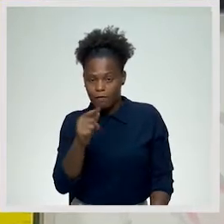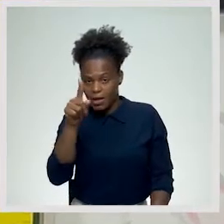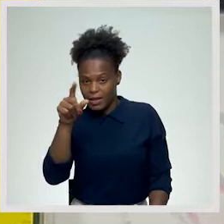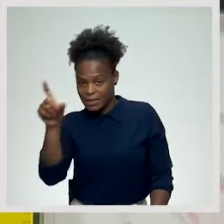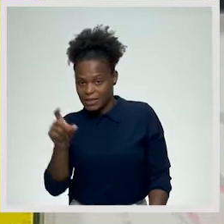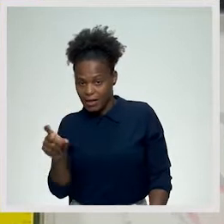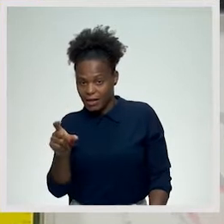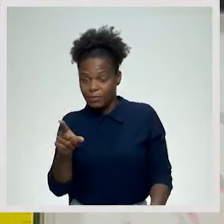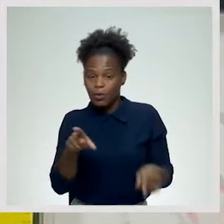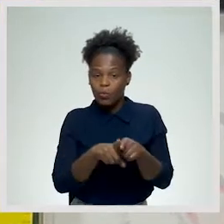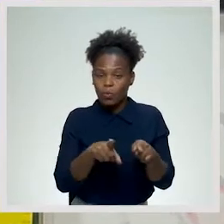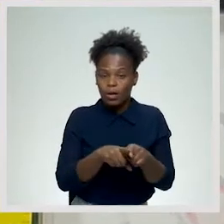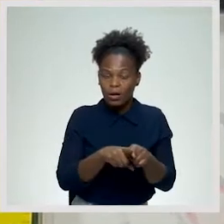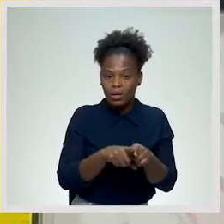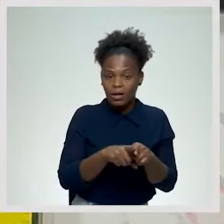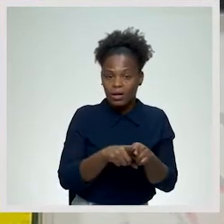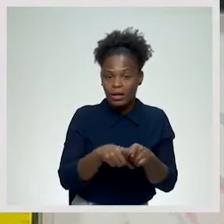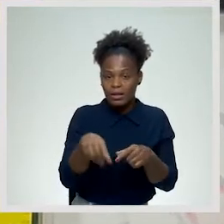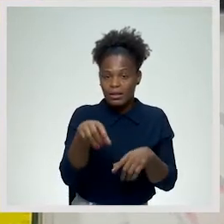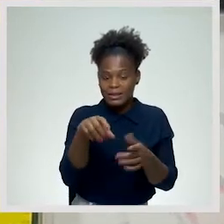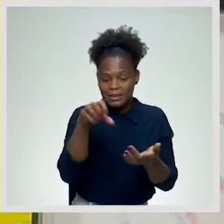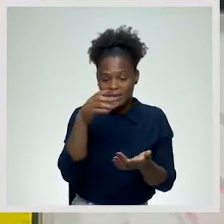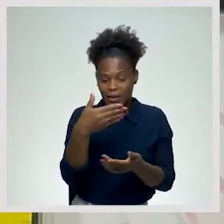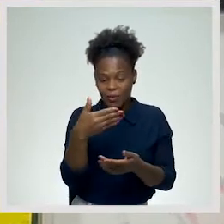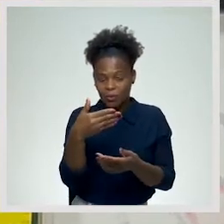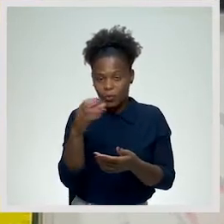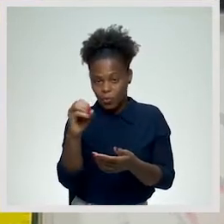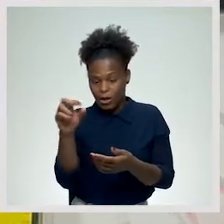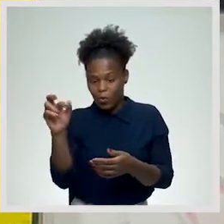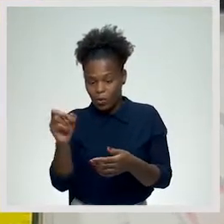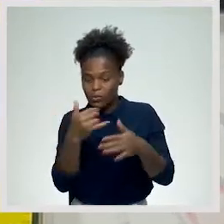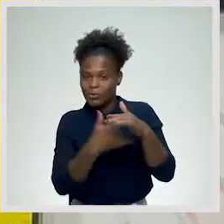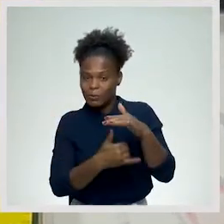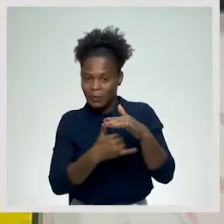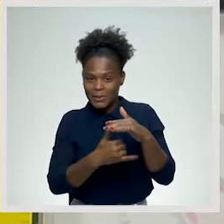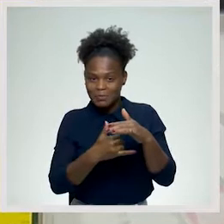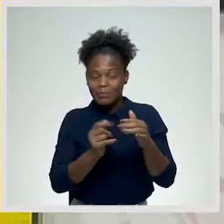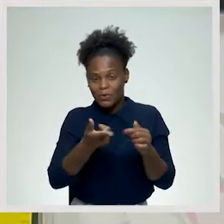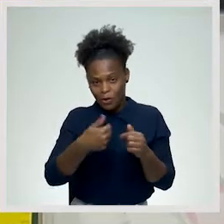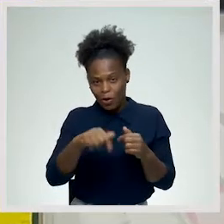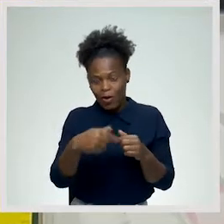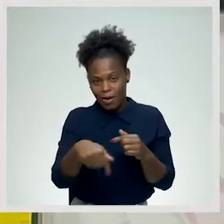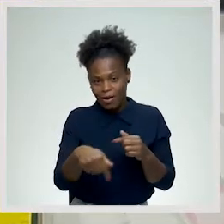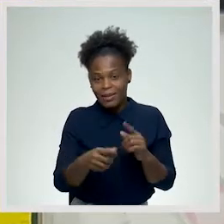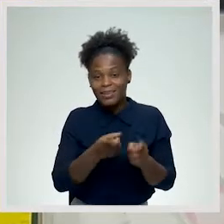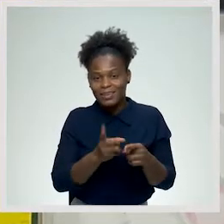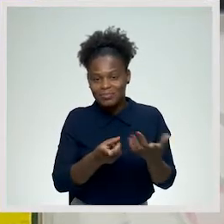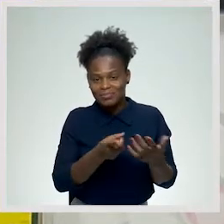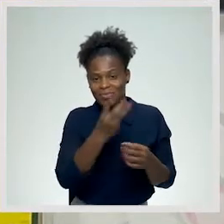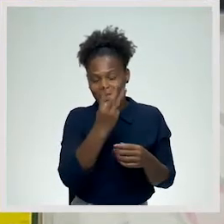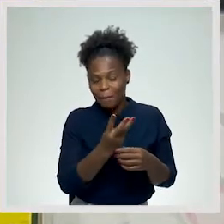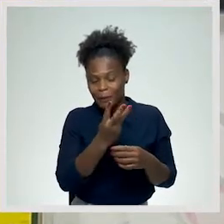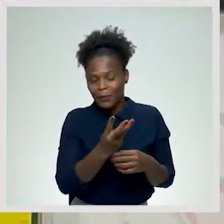WVZ é igual a 108 sobre 2. E nós temos que